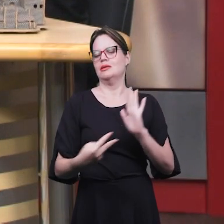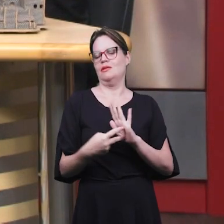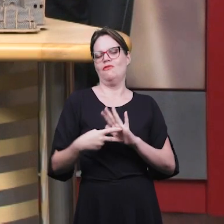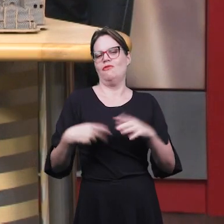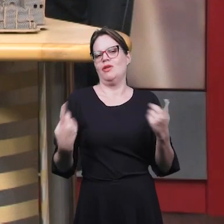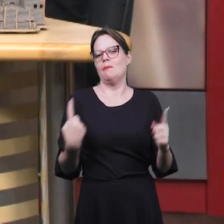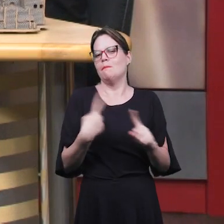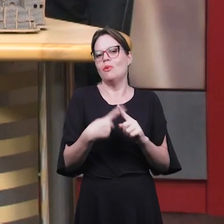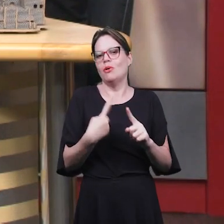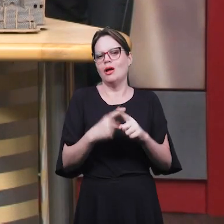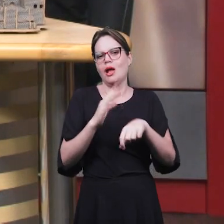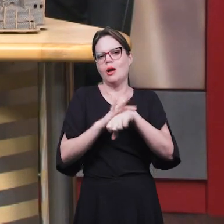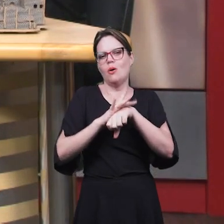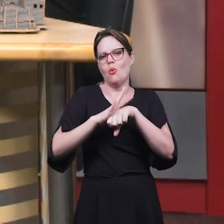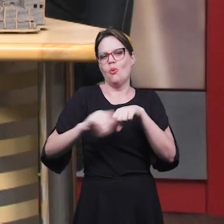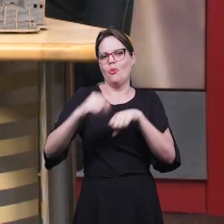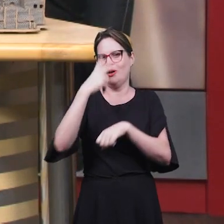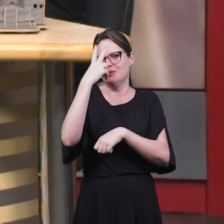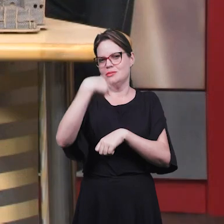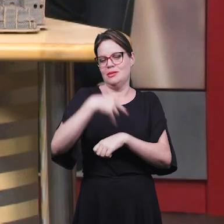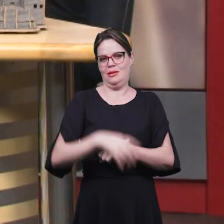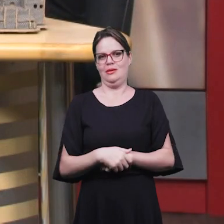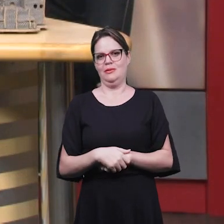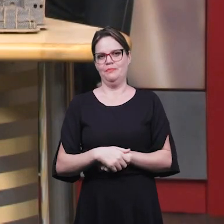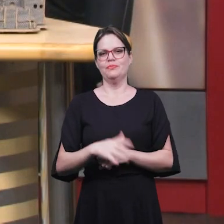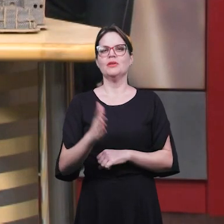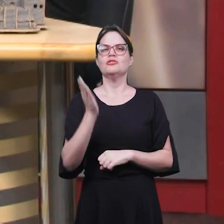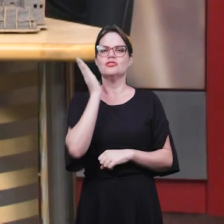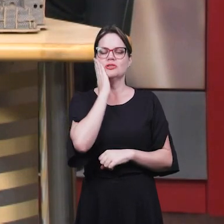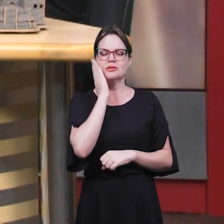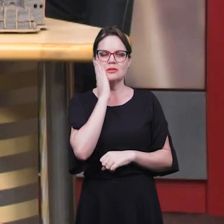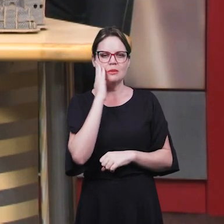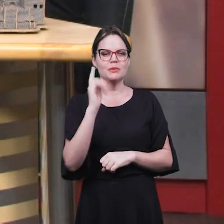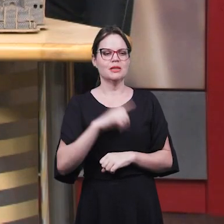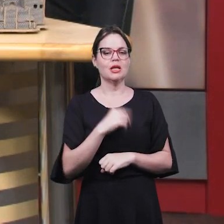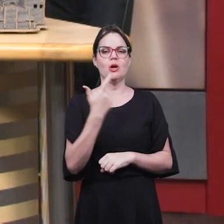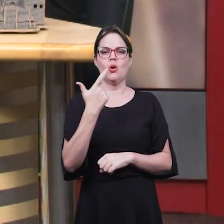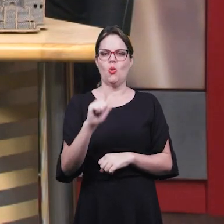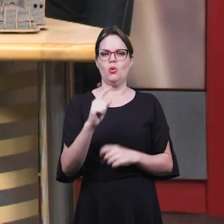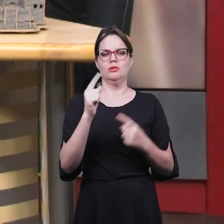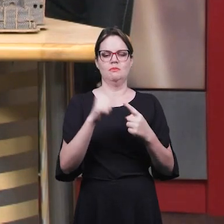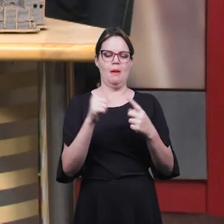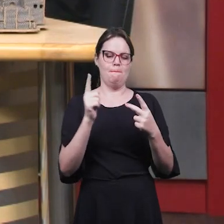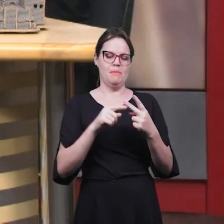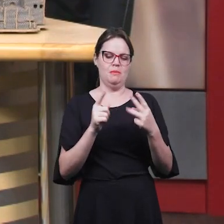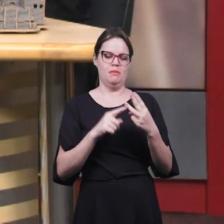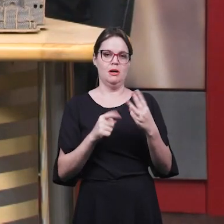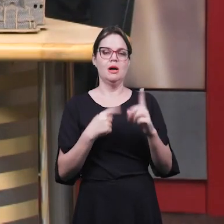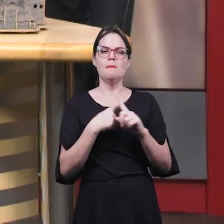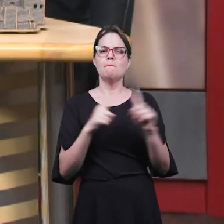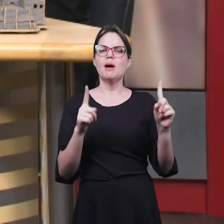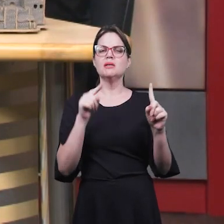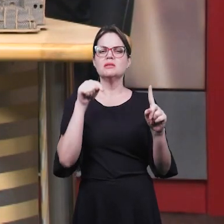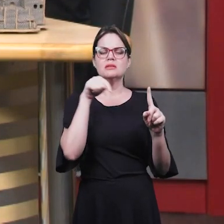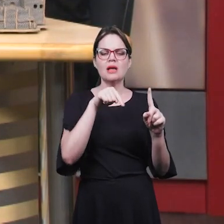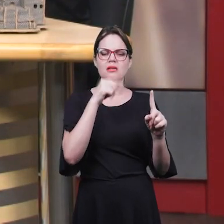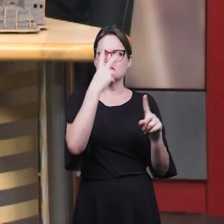cura do cego. Nós vemos que o Senhor fala de outras curas de cego, né? Mas o cego do tanque de Siloé